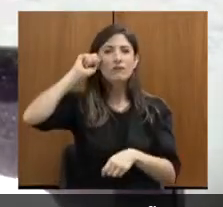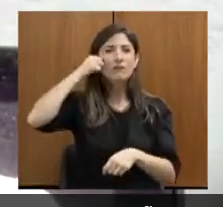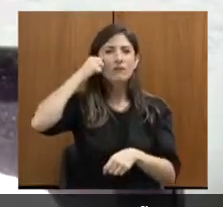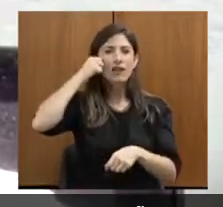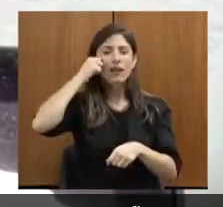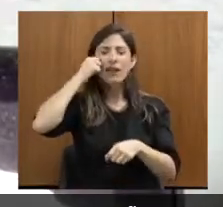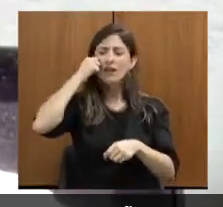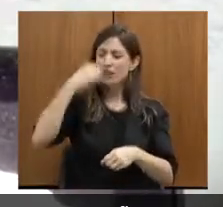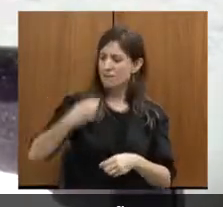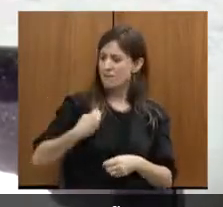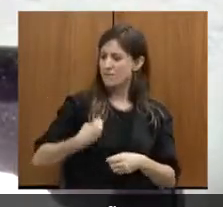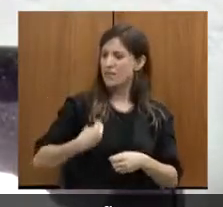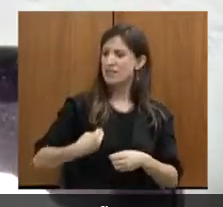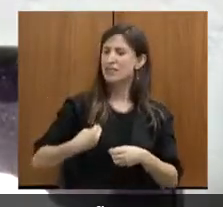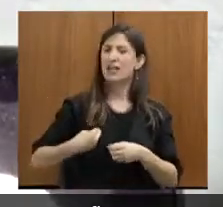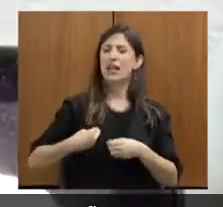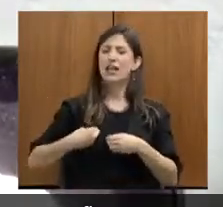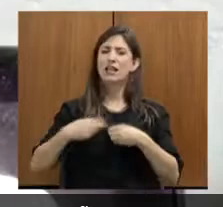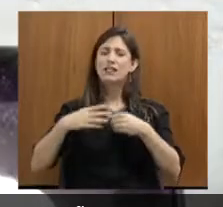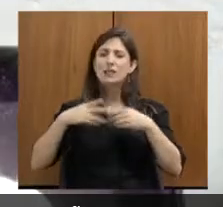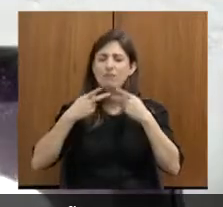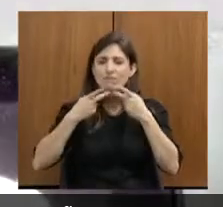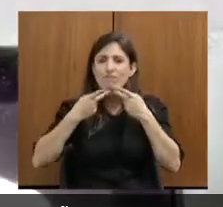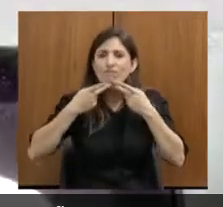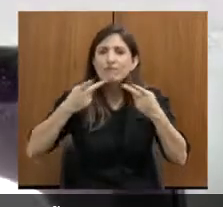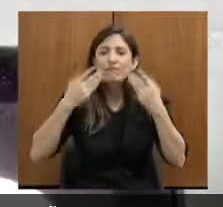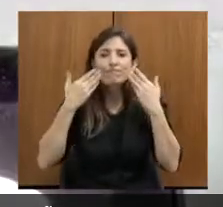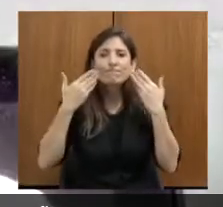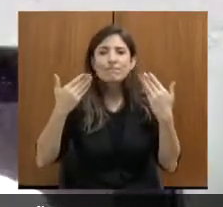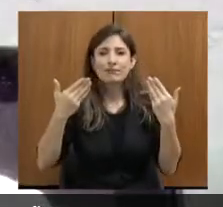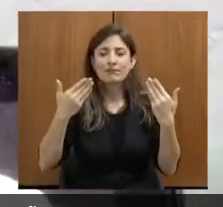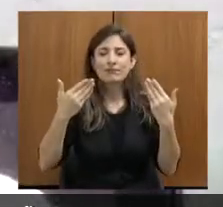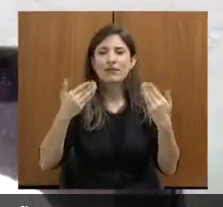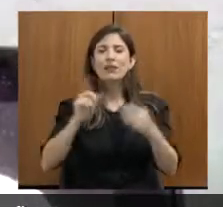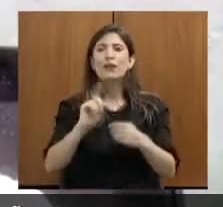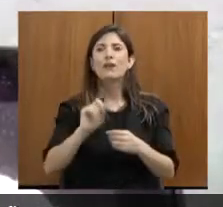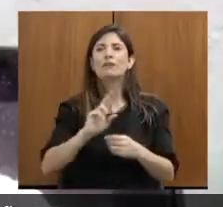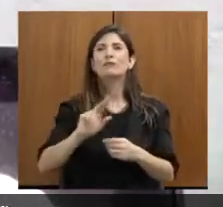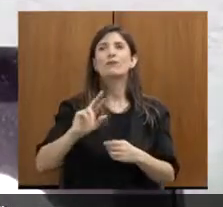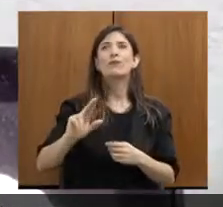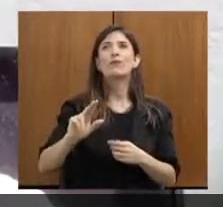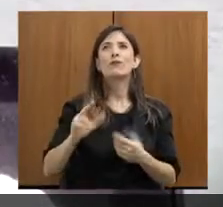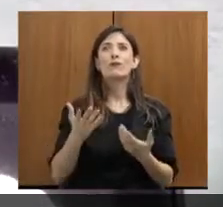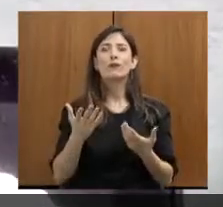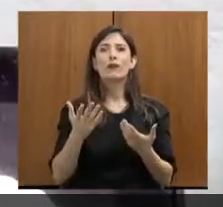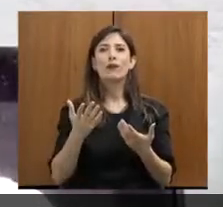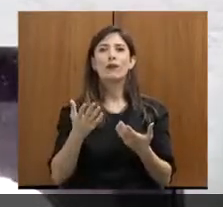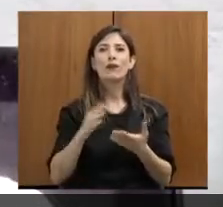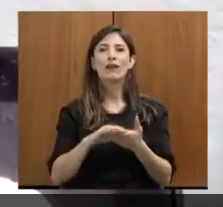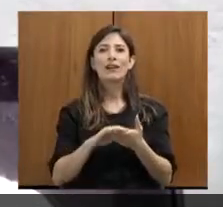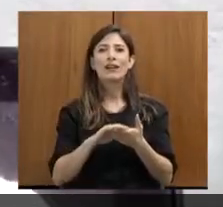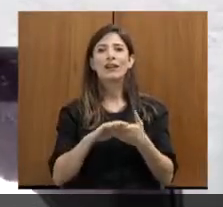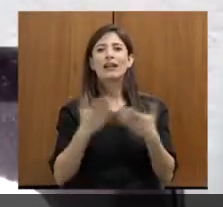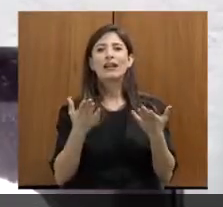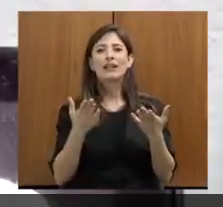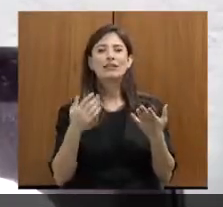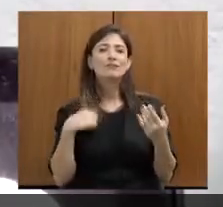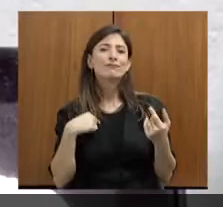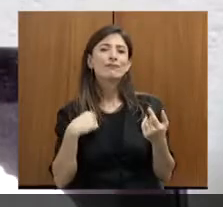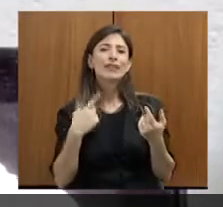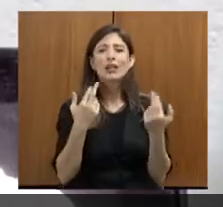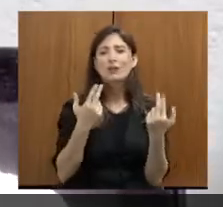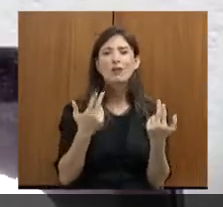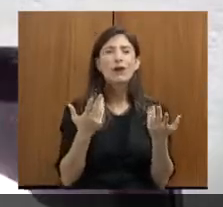país não como lidas apenas na chave do um peso relativamente utilizada recentemente